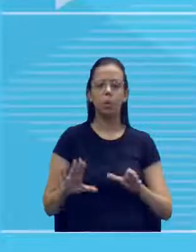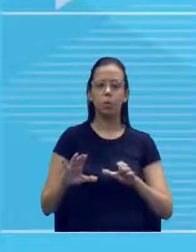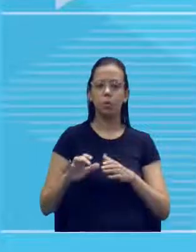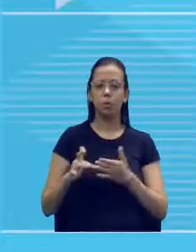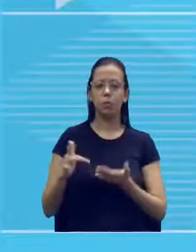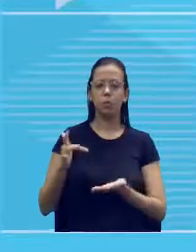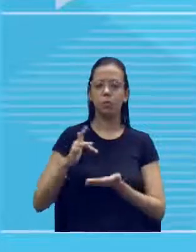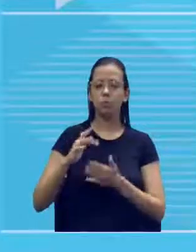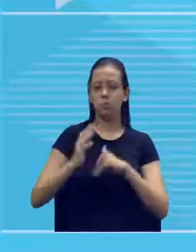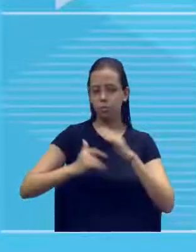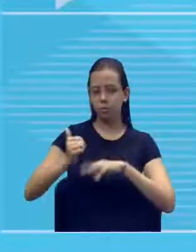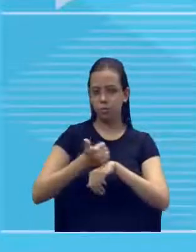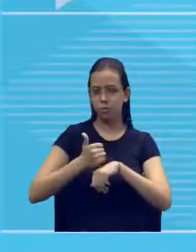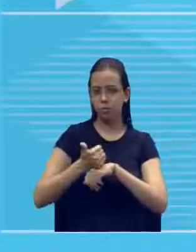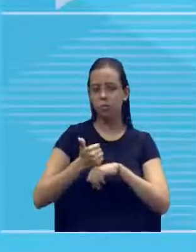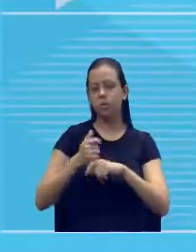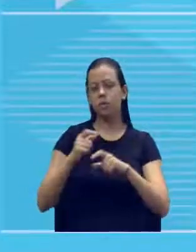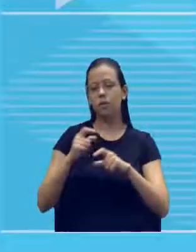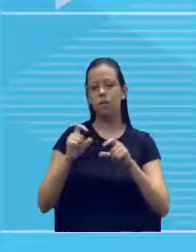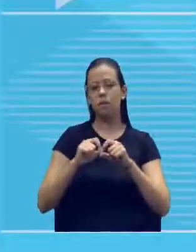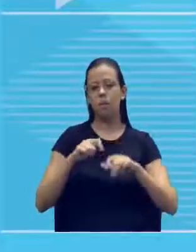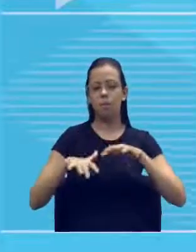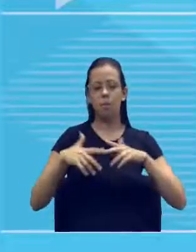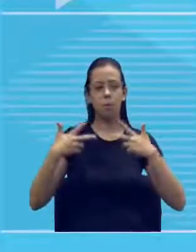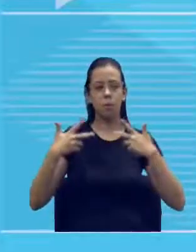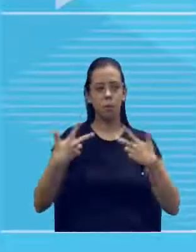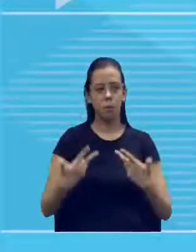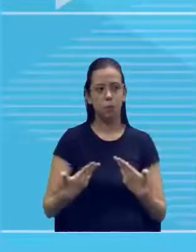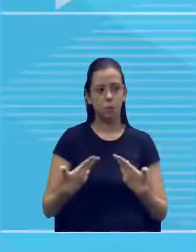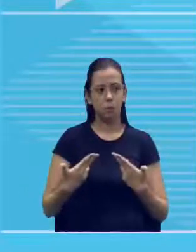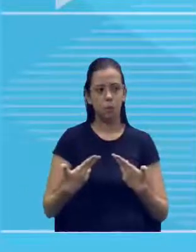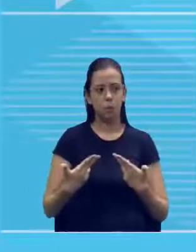movimentos iguais, né? Que nós chamamos de